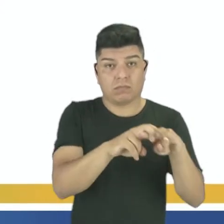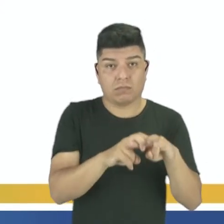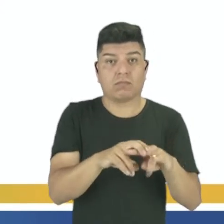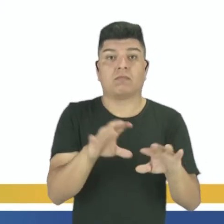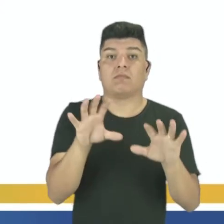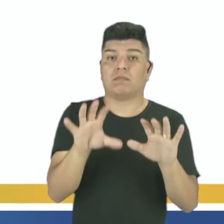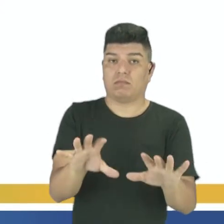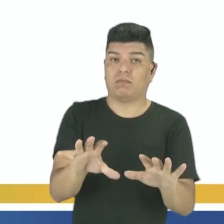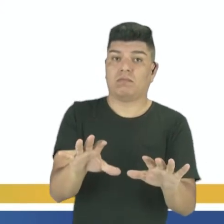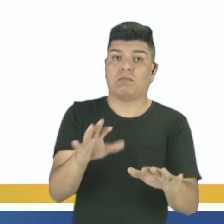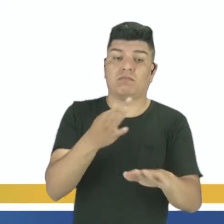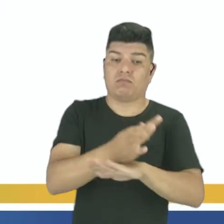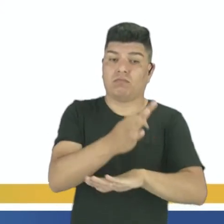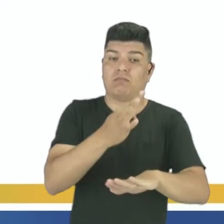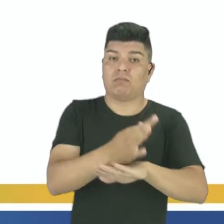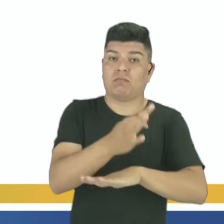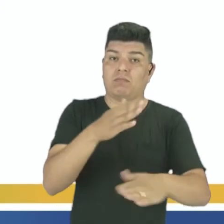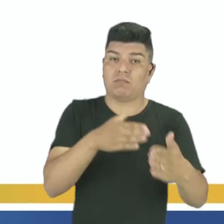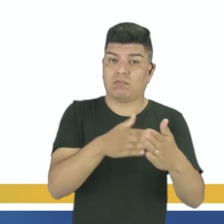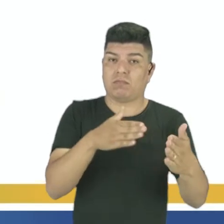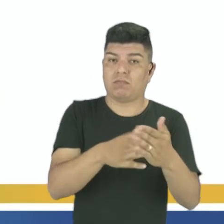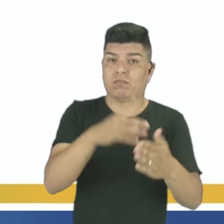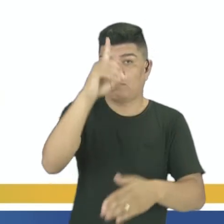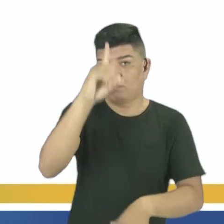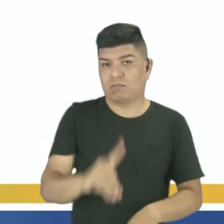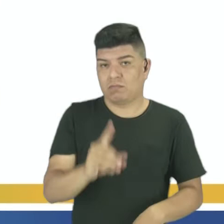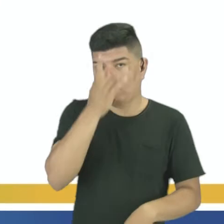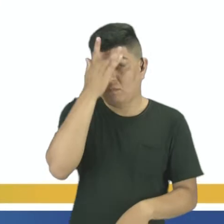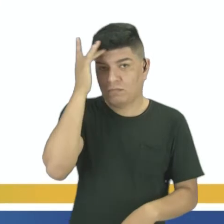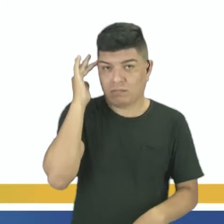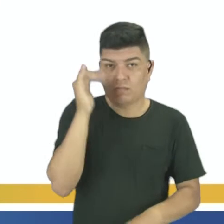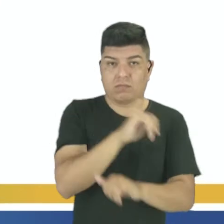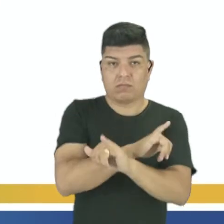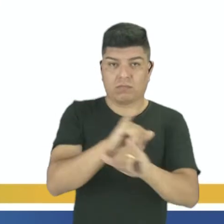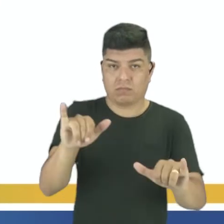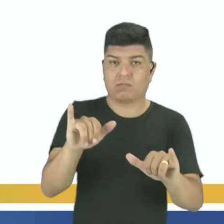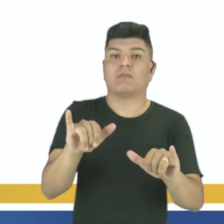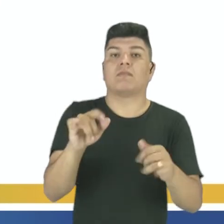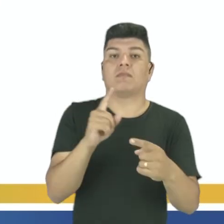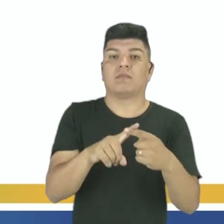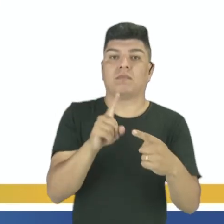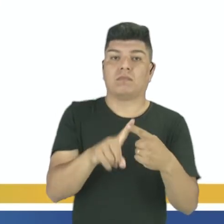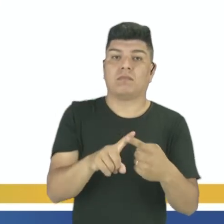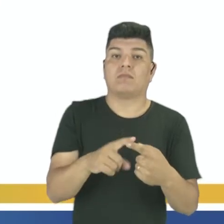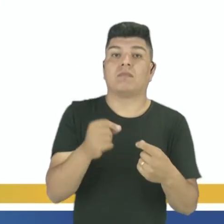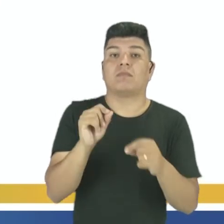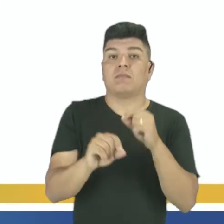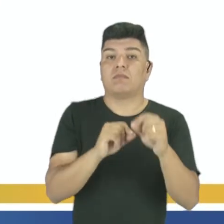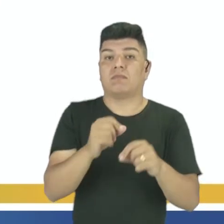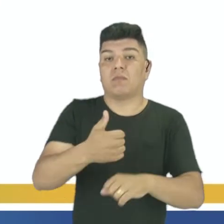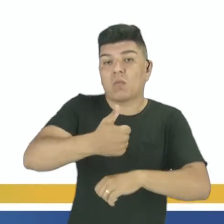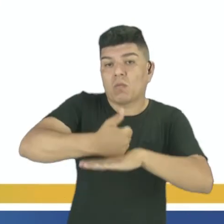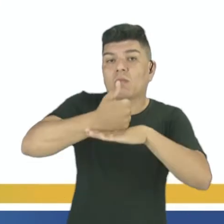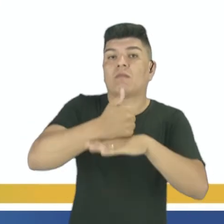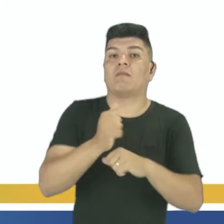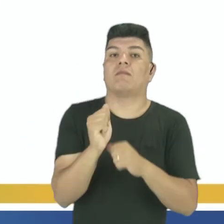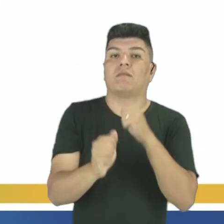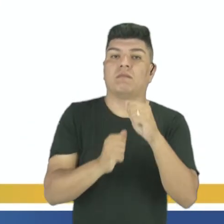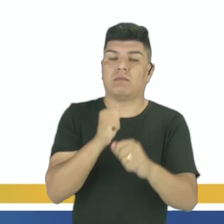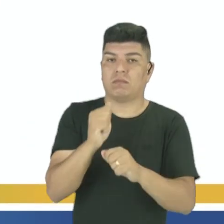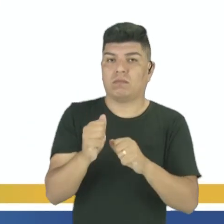forma, as fake news interferem no direito das pessoas à informação, porque afetam a qualidade das